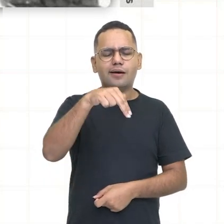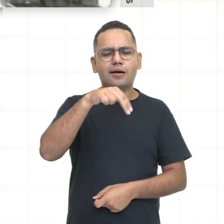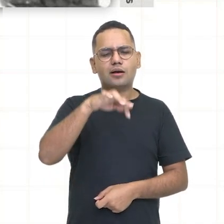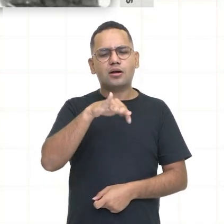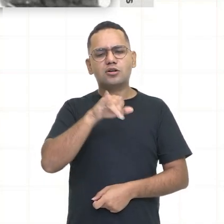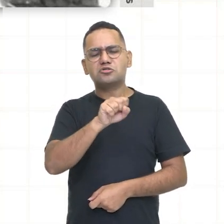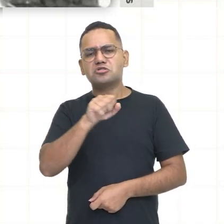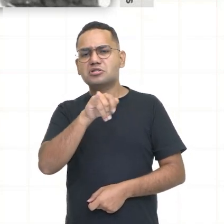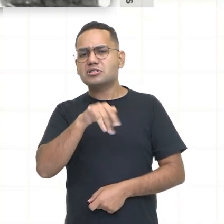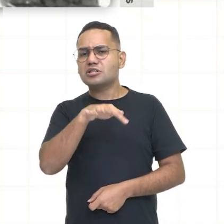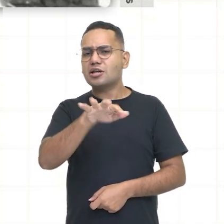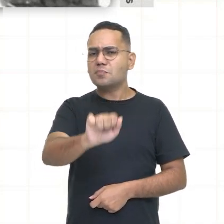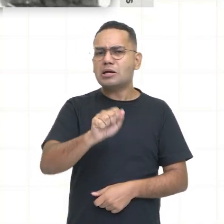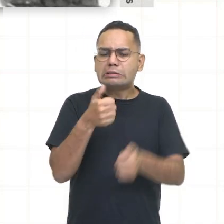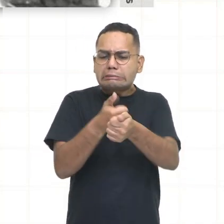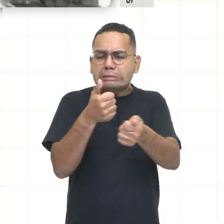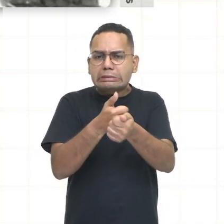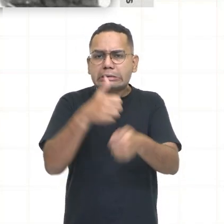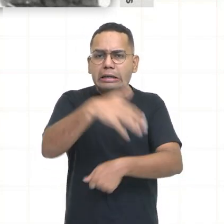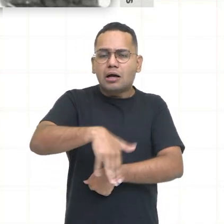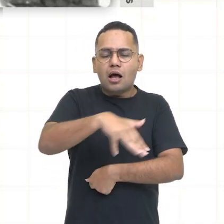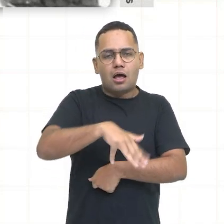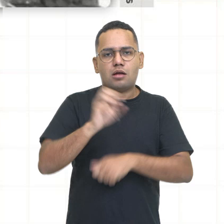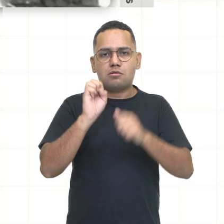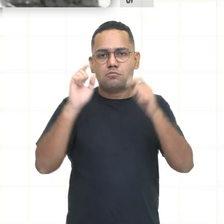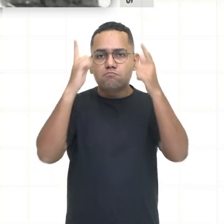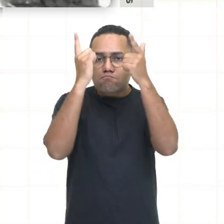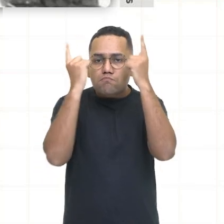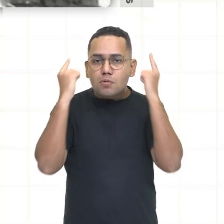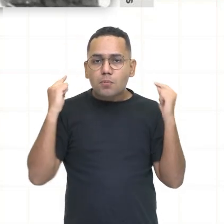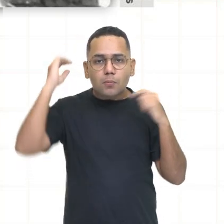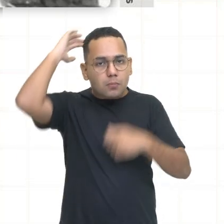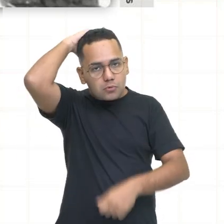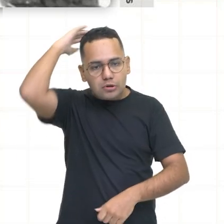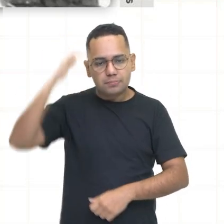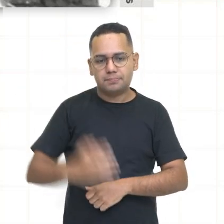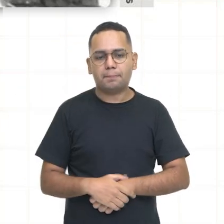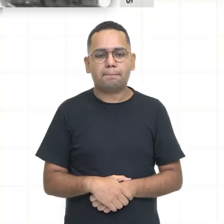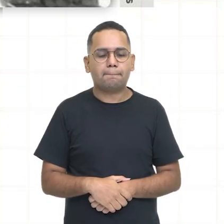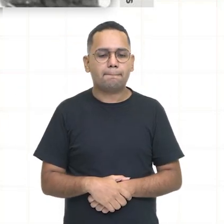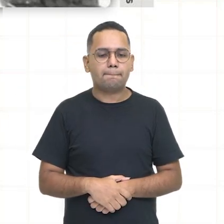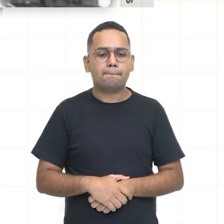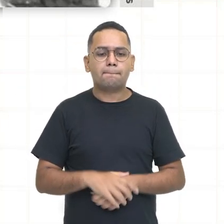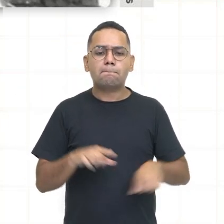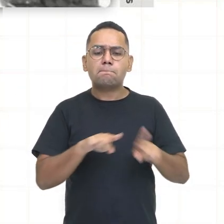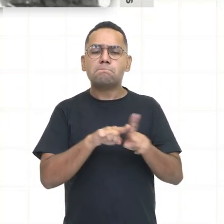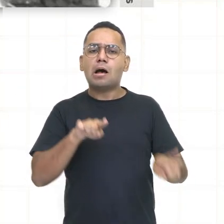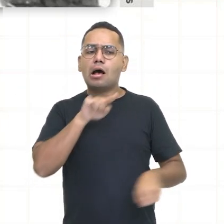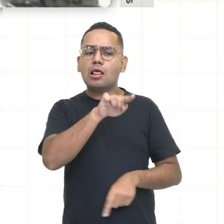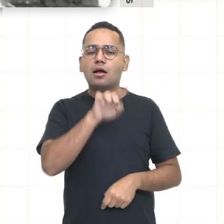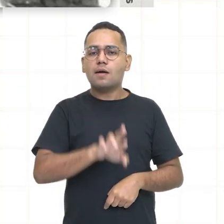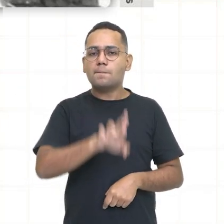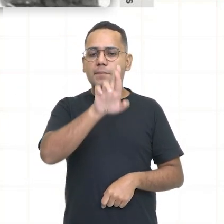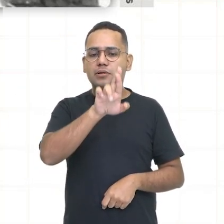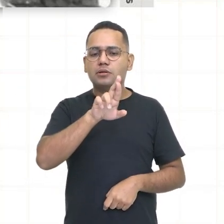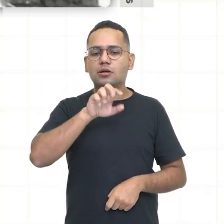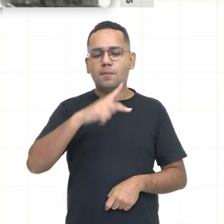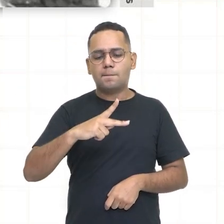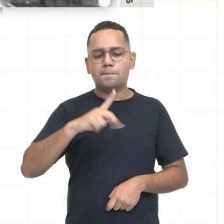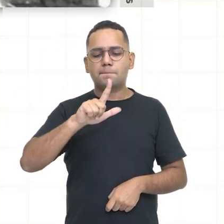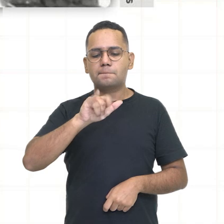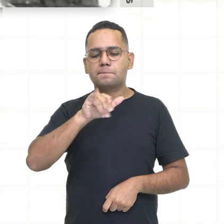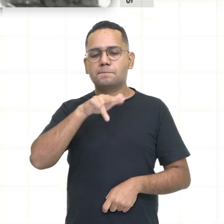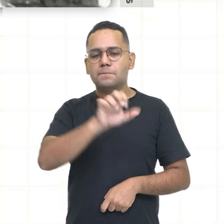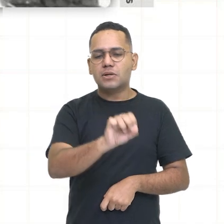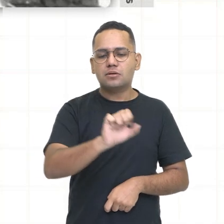seja, perseguição aos judeus. Tinha como principal líder Plínio Salgado,